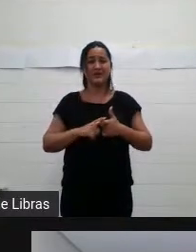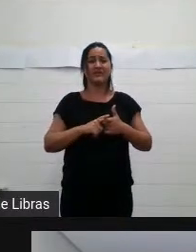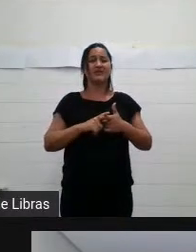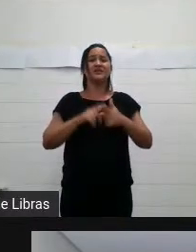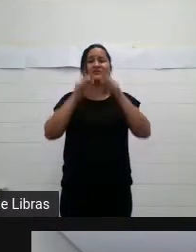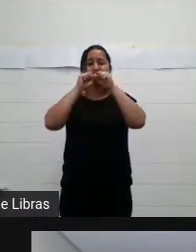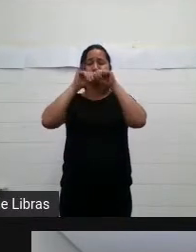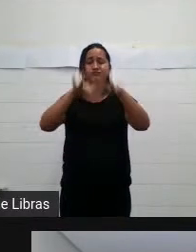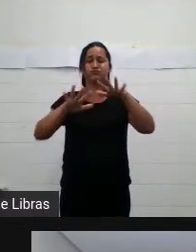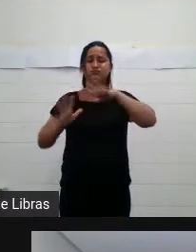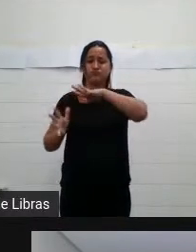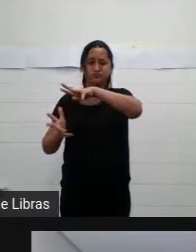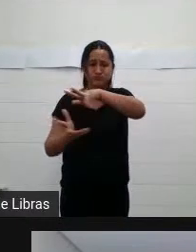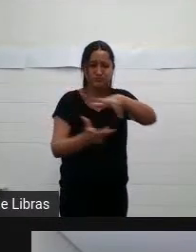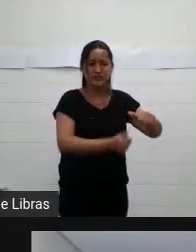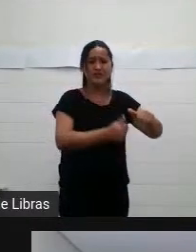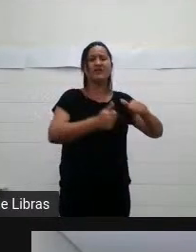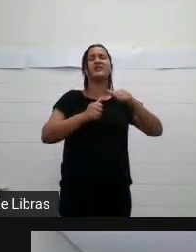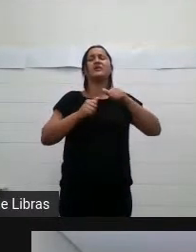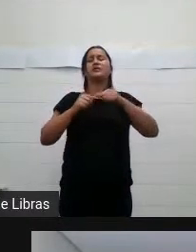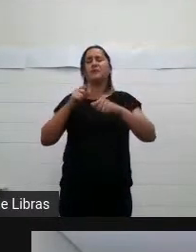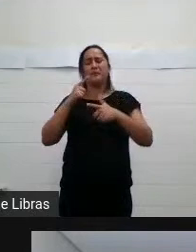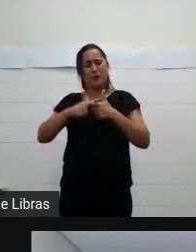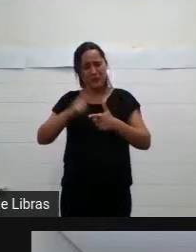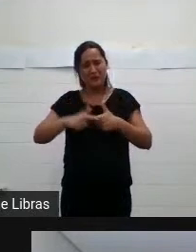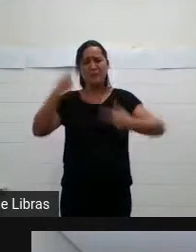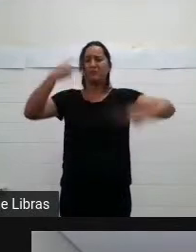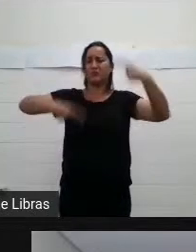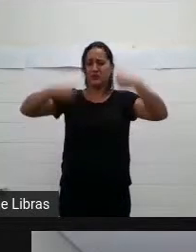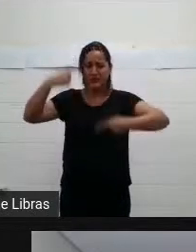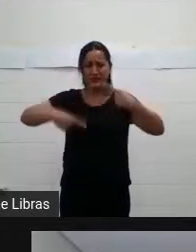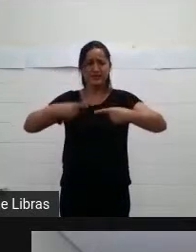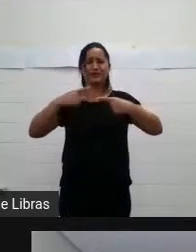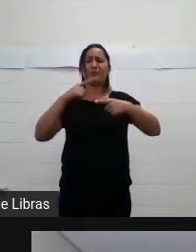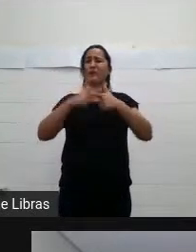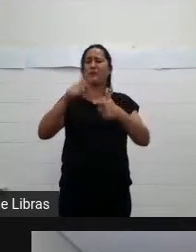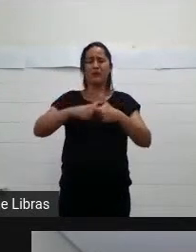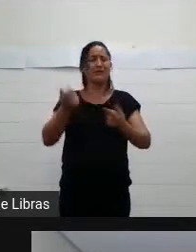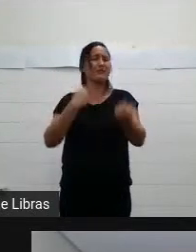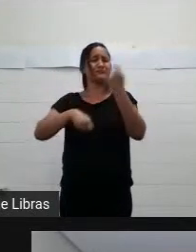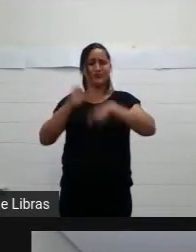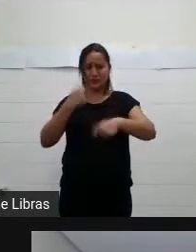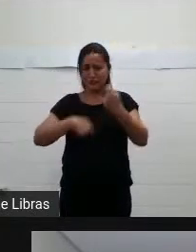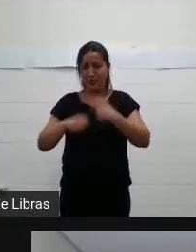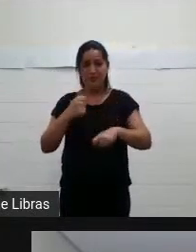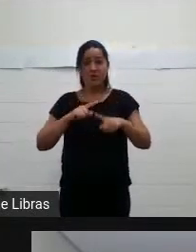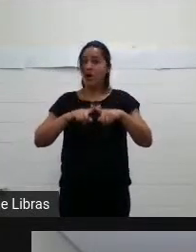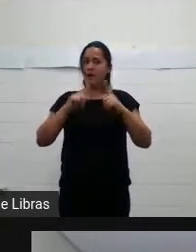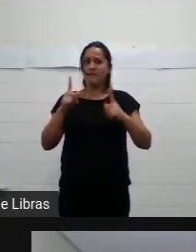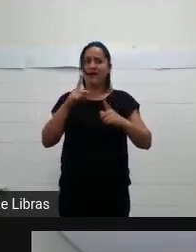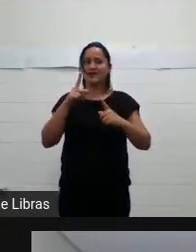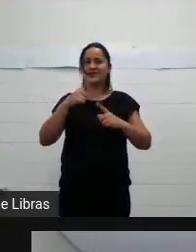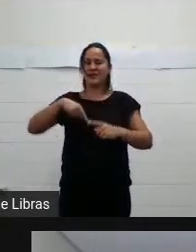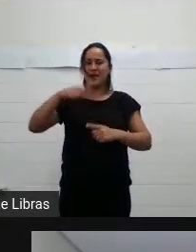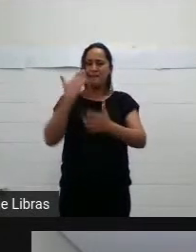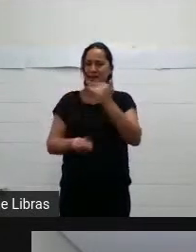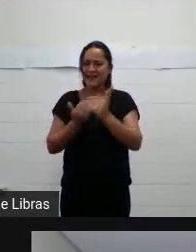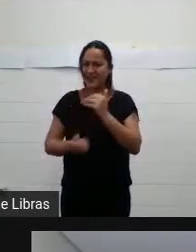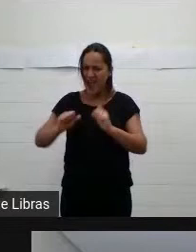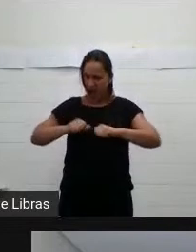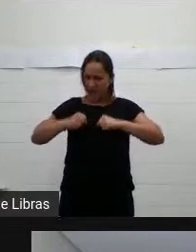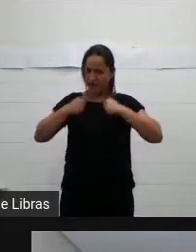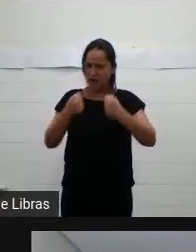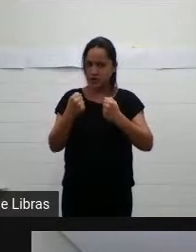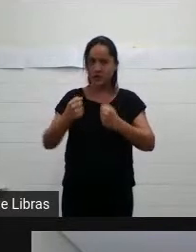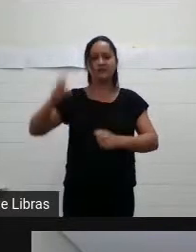crise política, no meio de uma crise econômica, mas isso não nos tira a força.